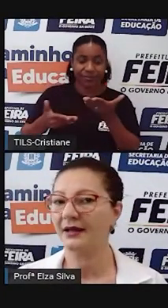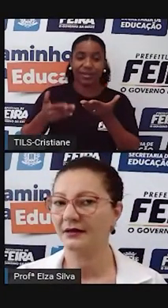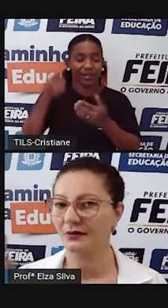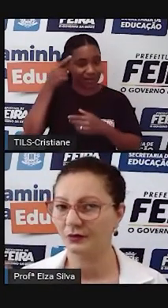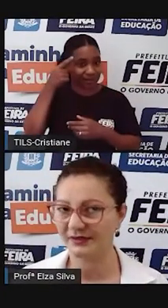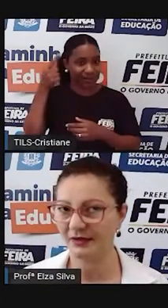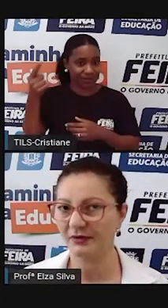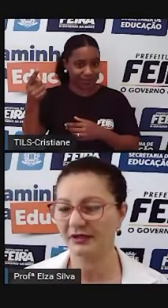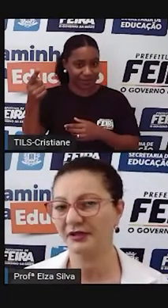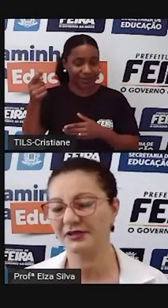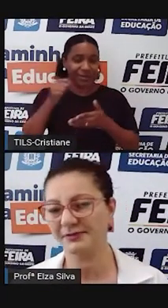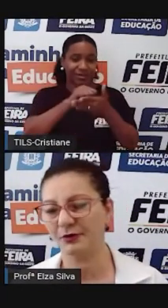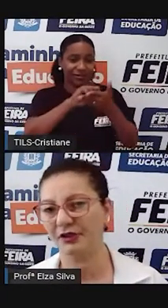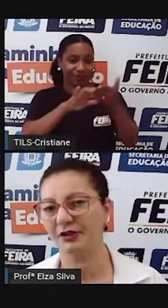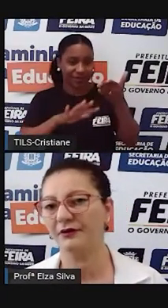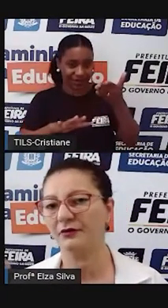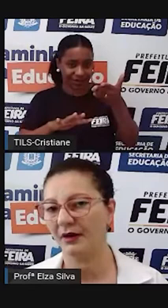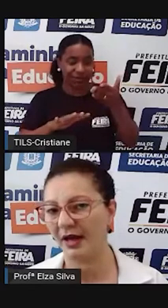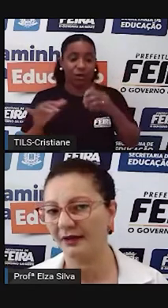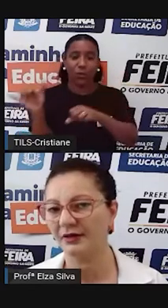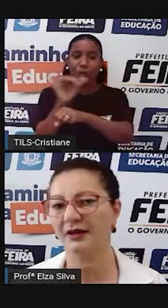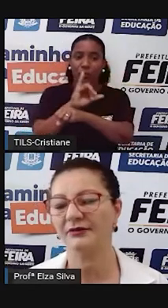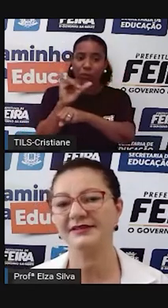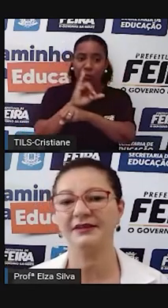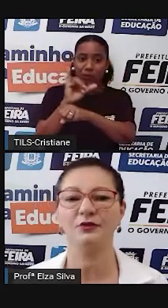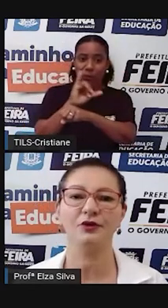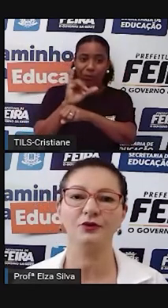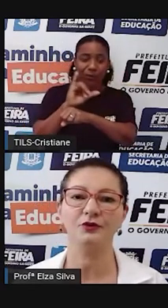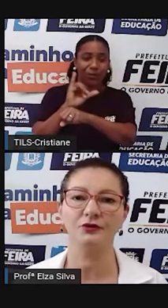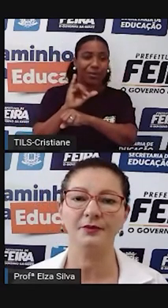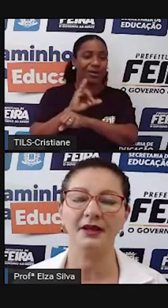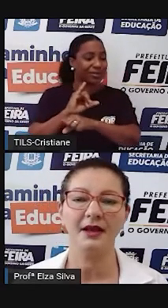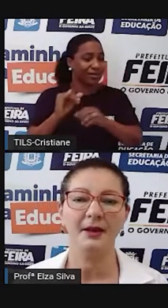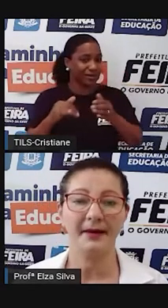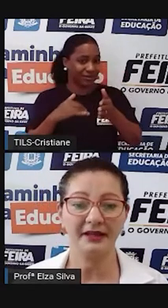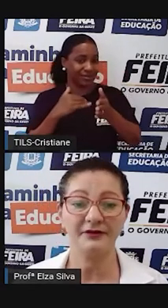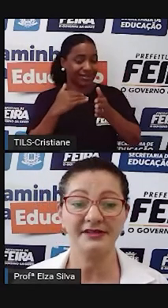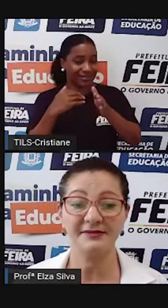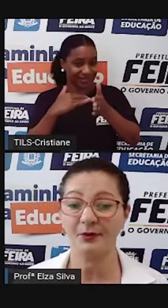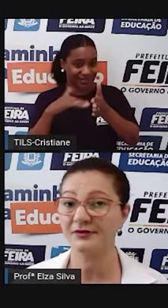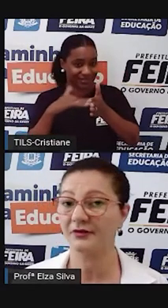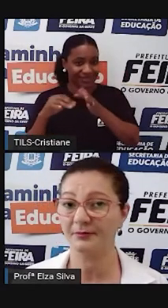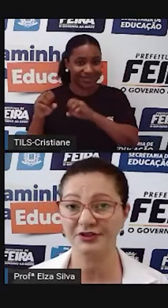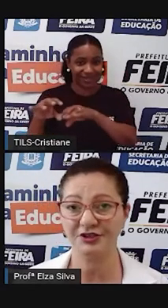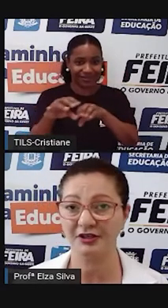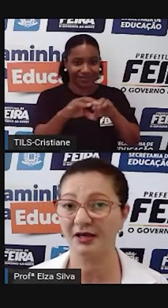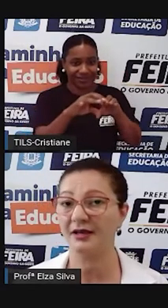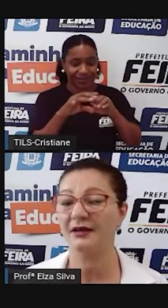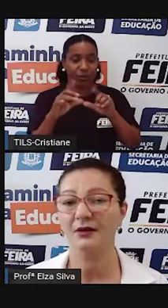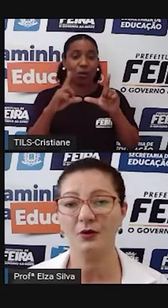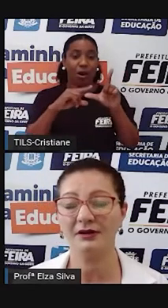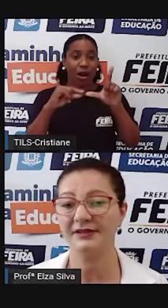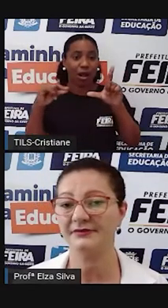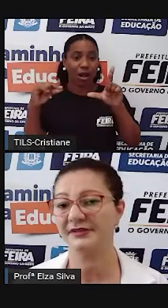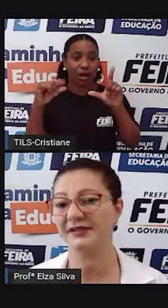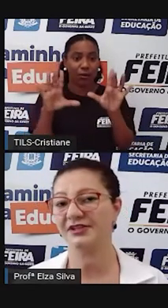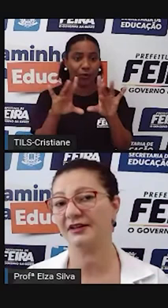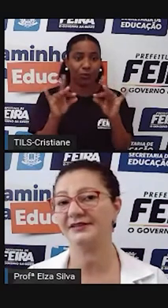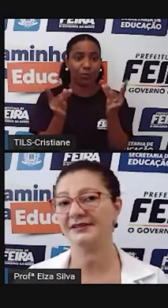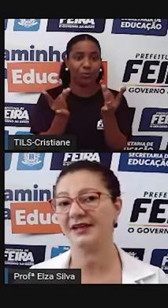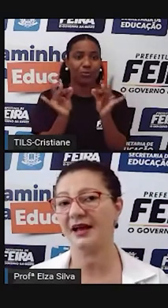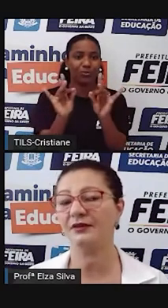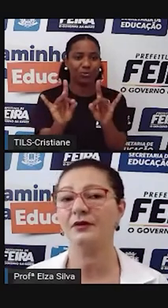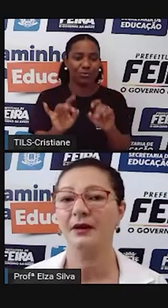está, o seu link disponível lá no canal do Seduc no YouTube, para que vocês possam repeti-la quantas vezes